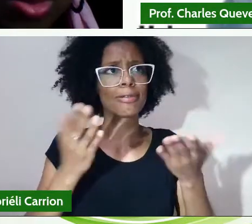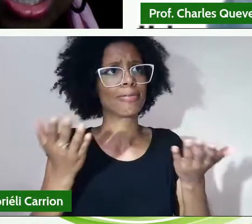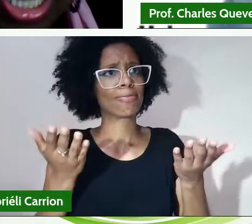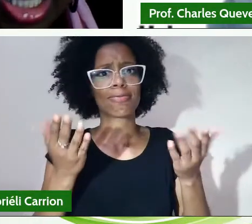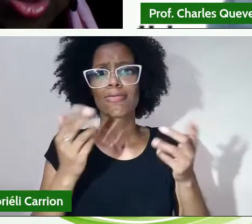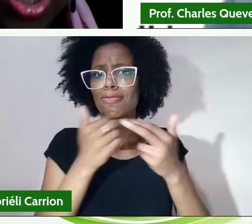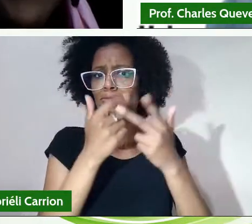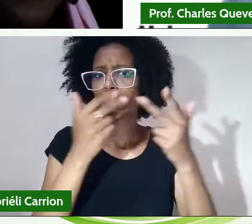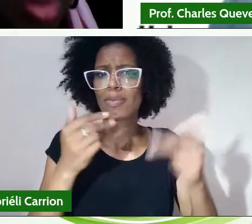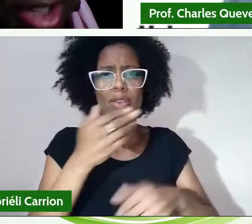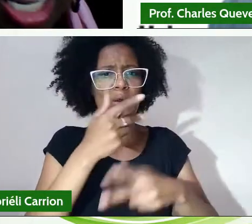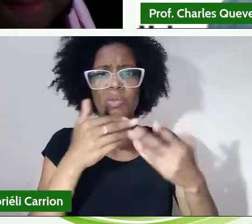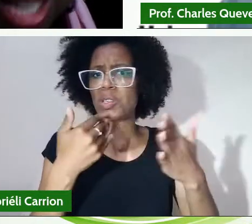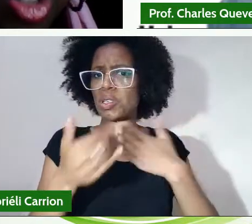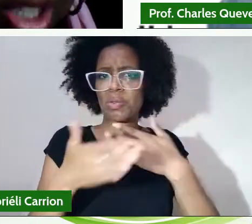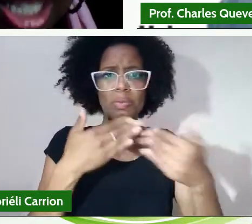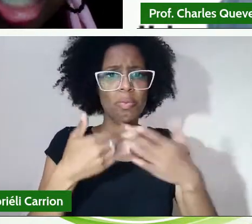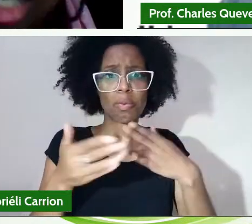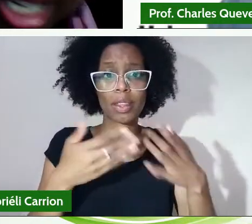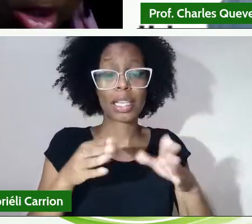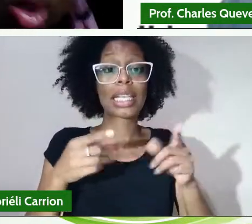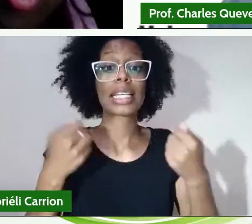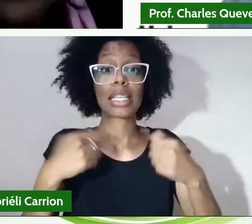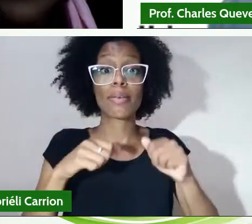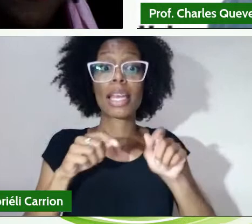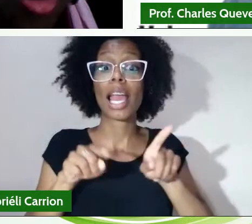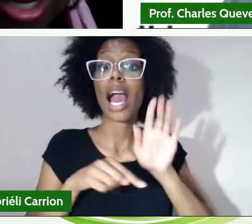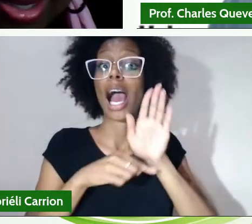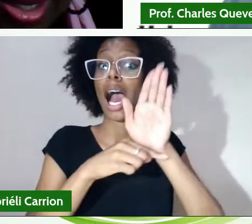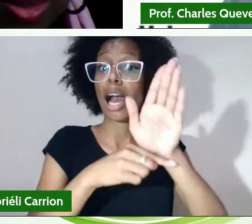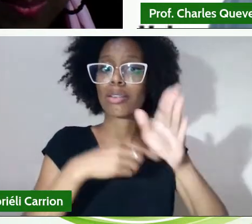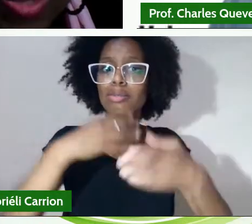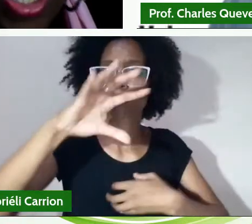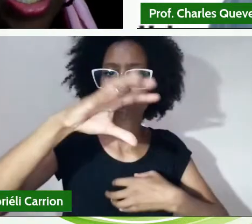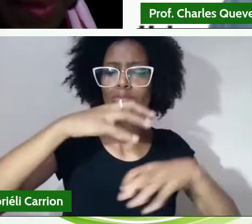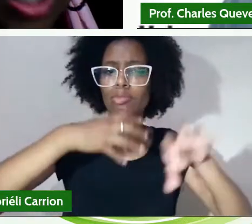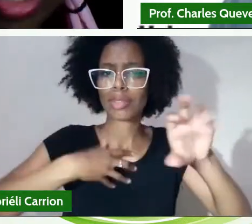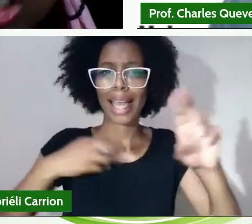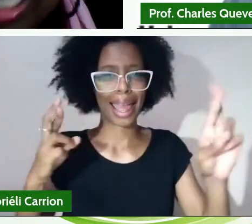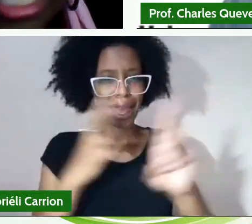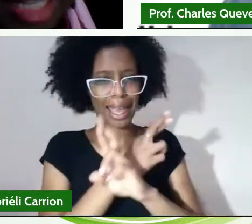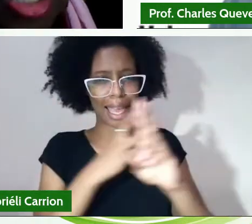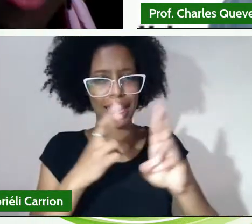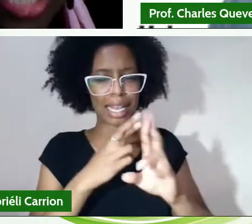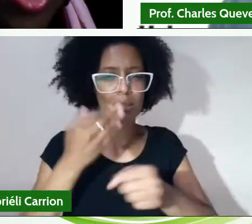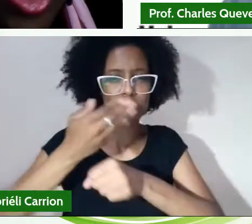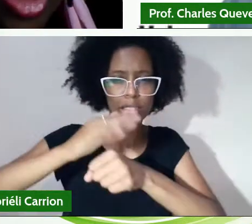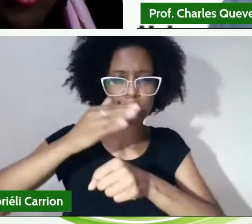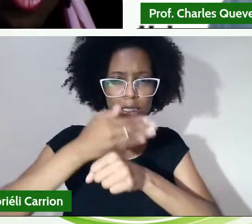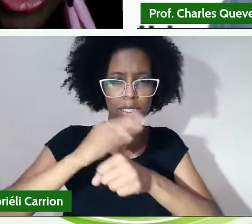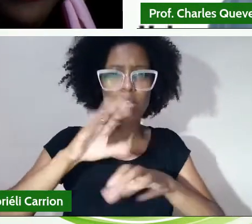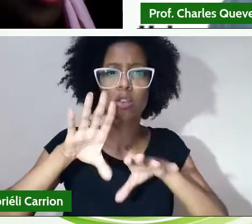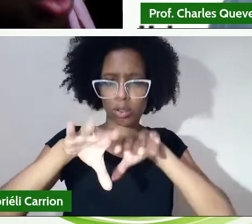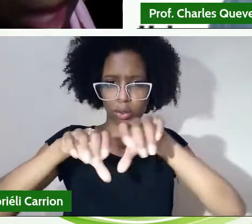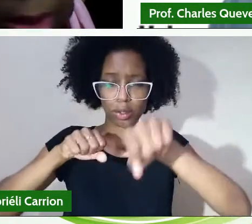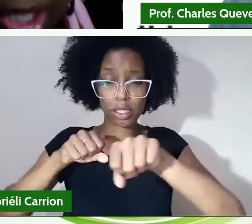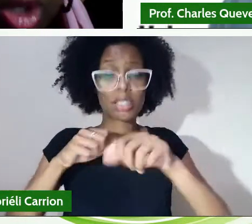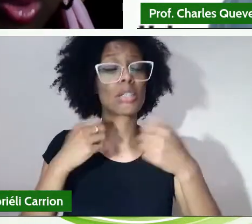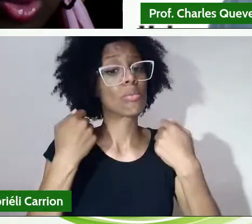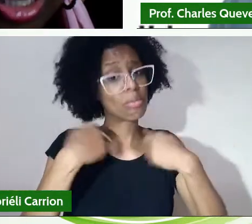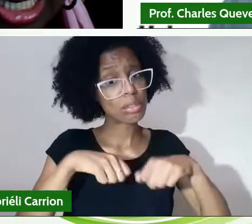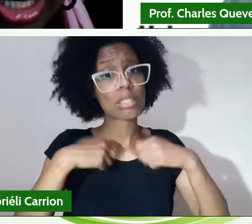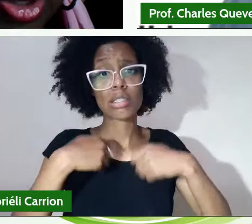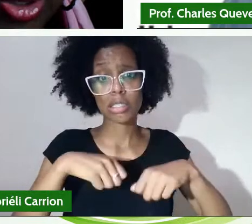de preconceito, e promover a empatia nas relações, na formação, é importante que cada vez mais isso seja colocado em